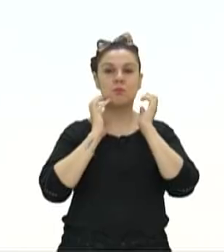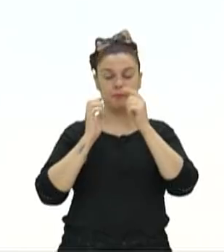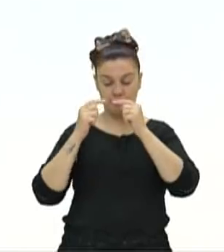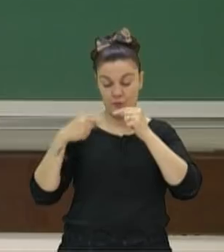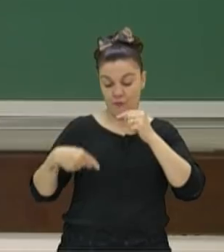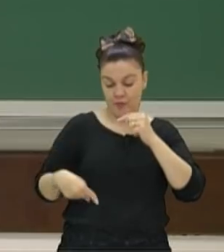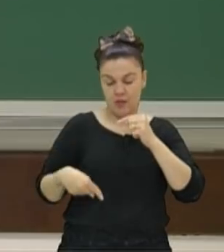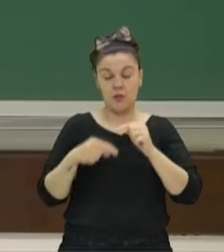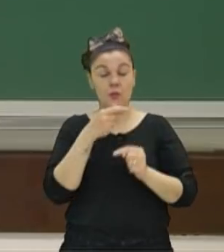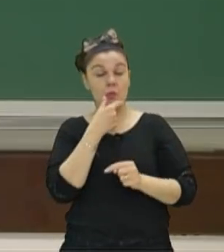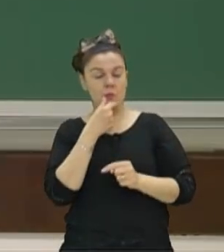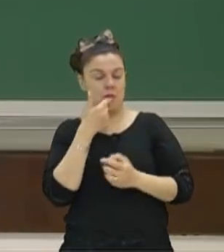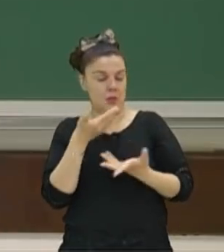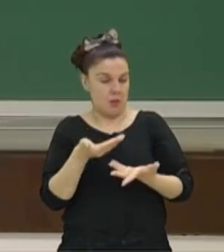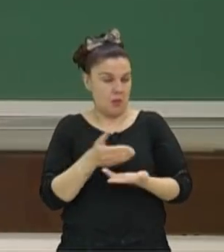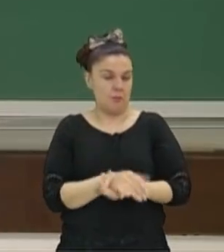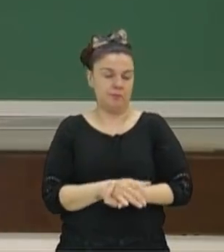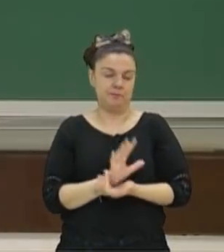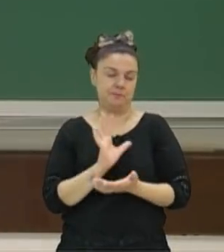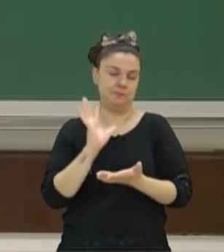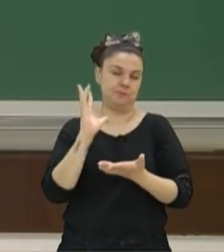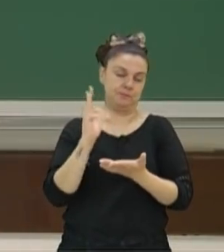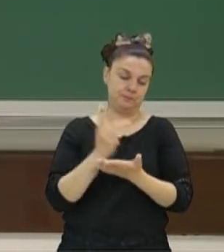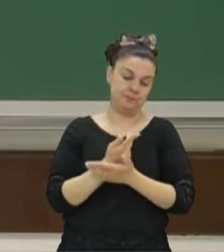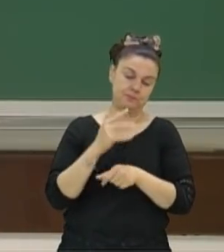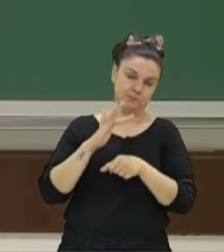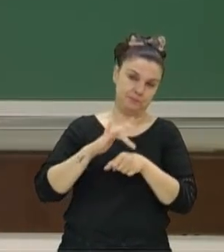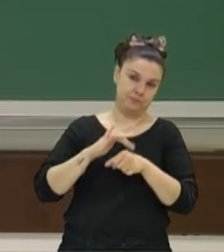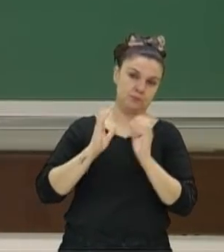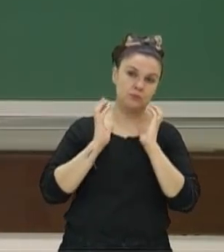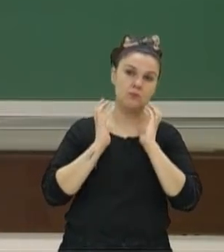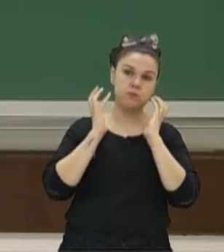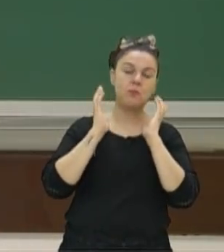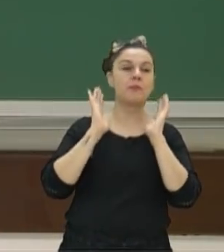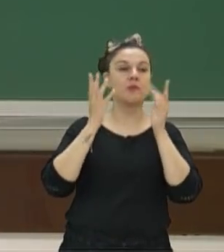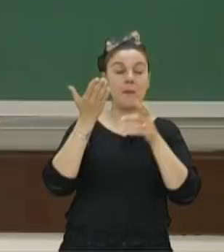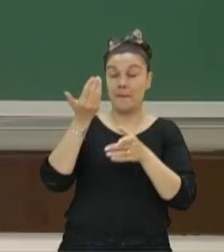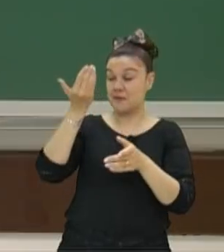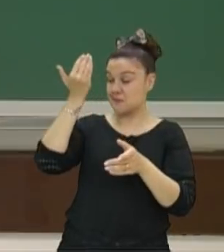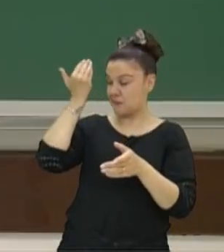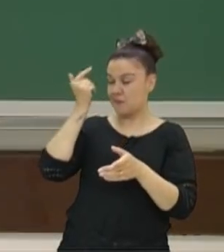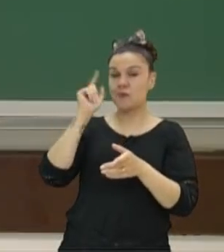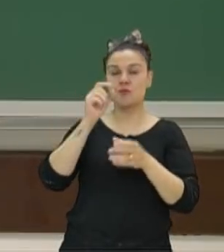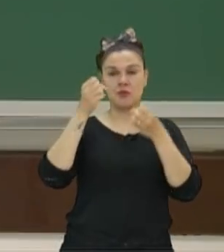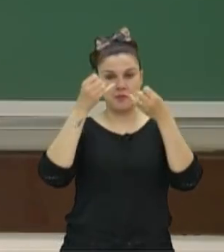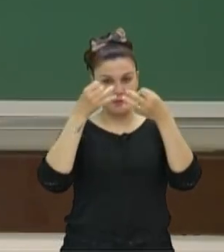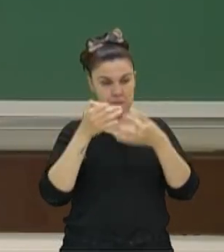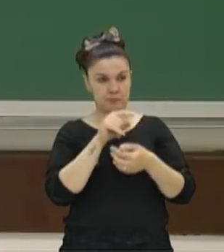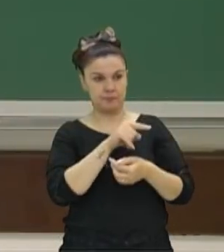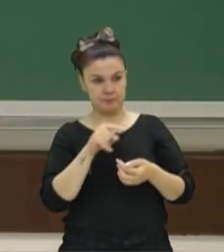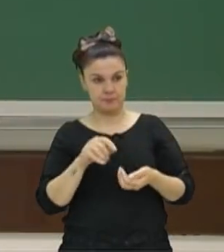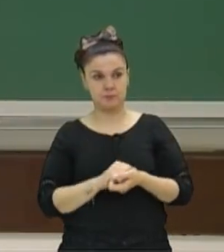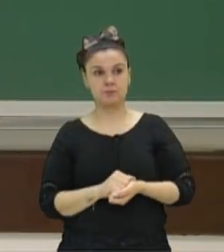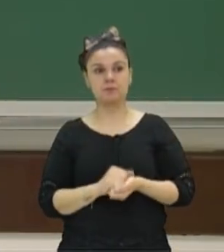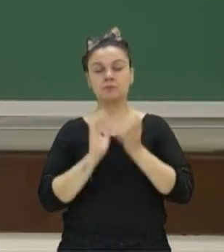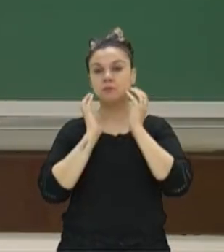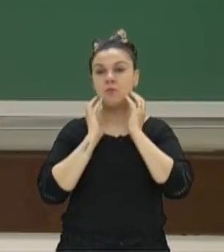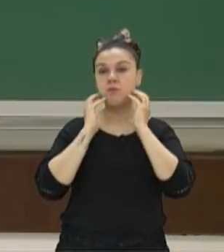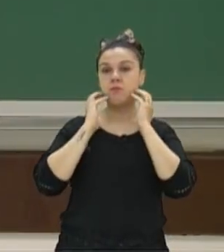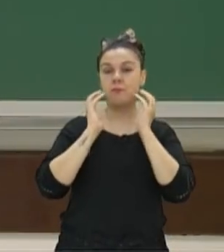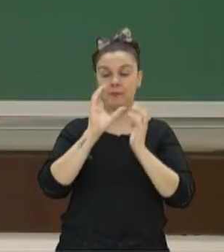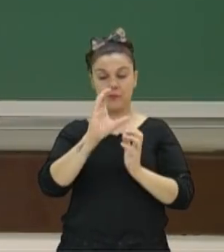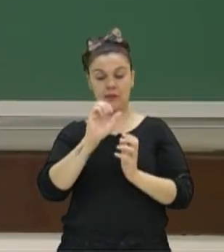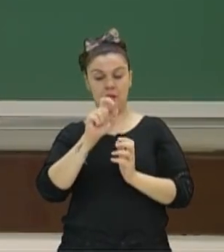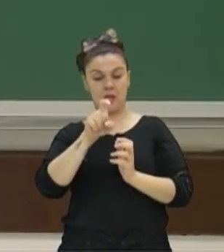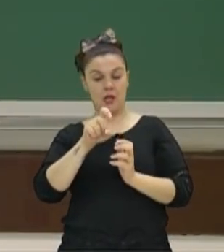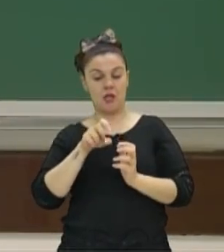o menino, por exemplo, né, se tiver com cachumba, a gente já conversou lá em algumas aulas lá atrás sobre a cachumba. É